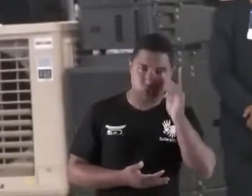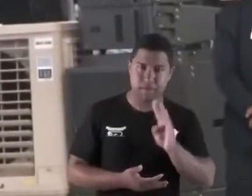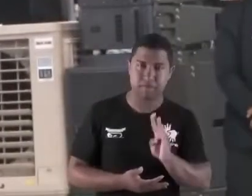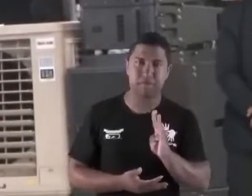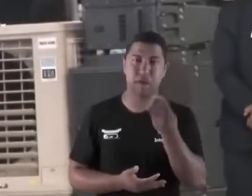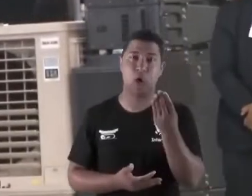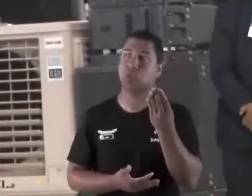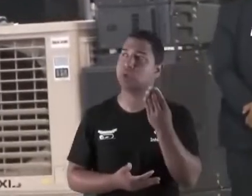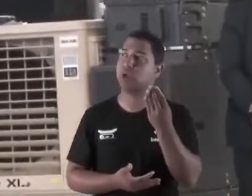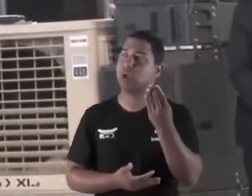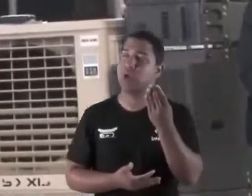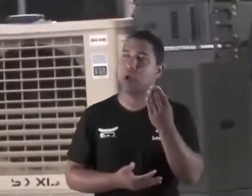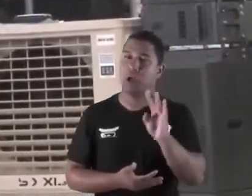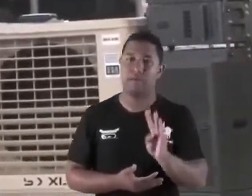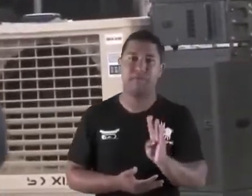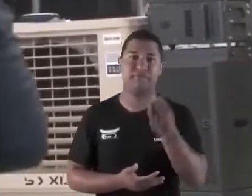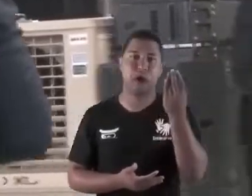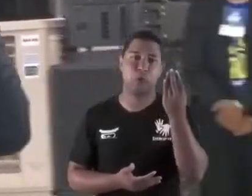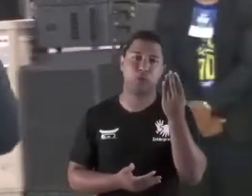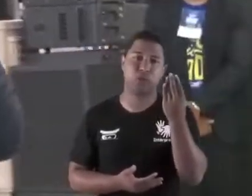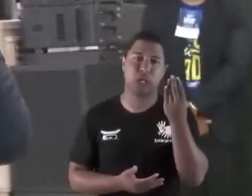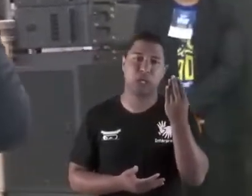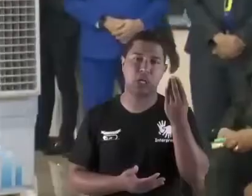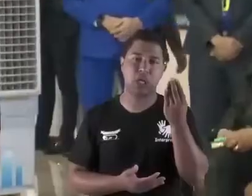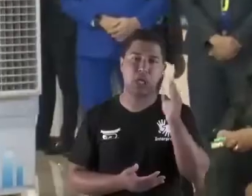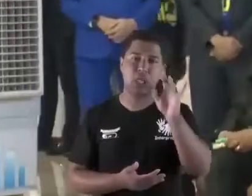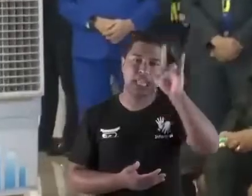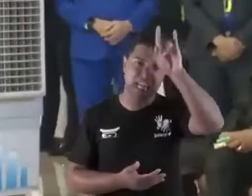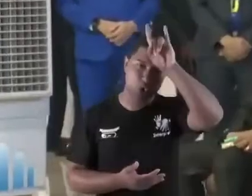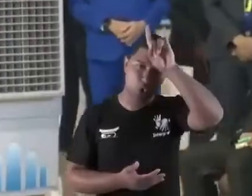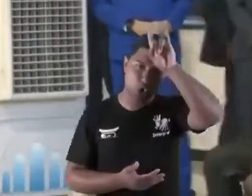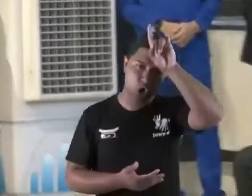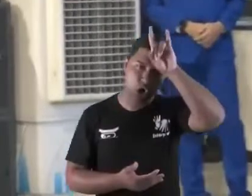João... Alguém entendeu?